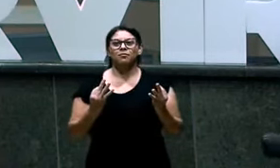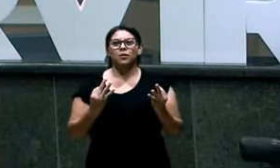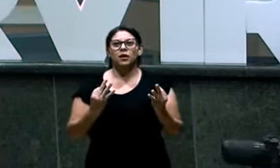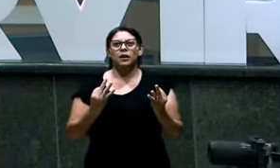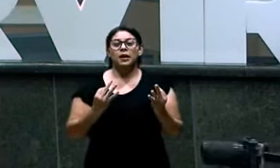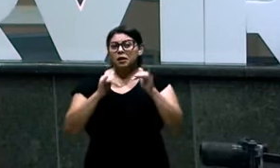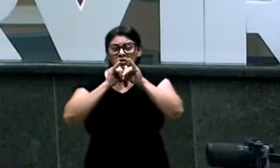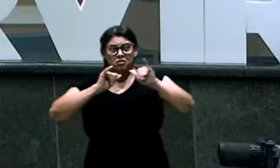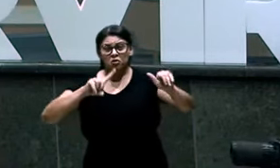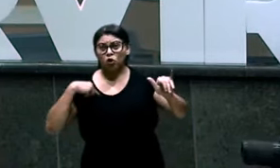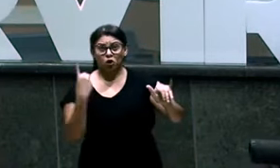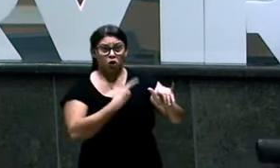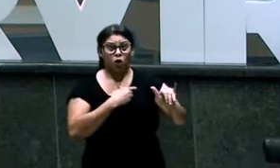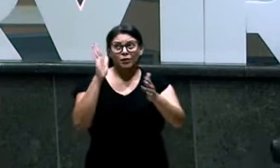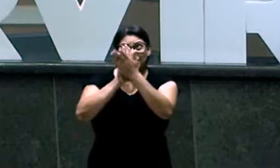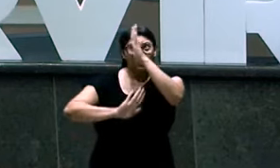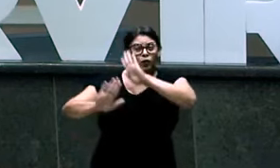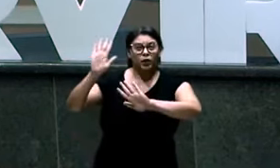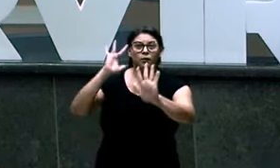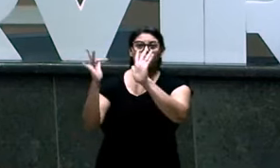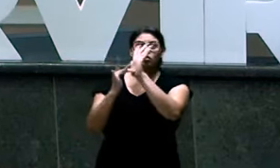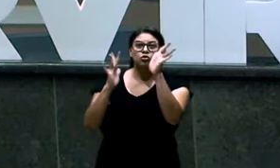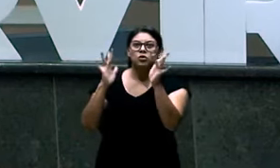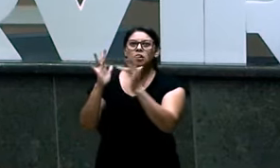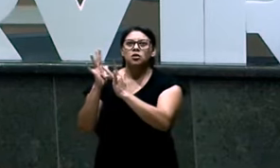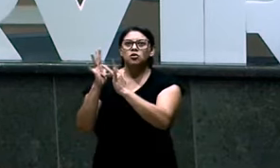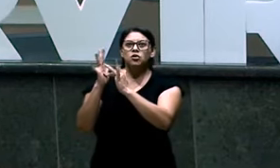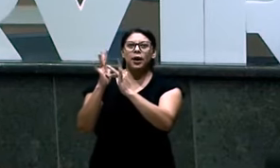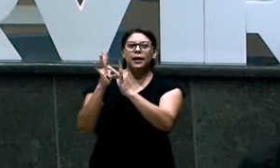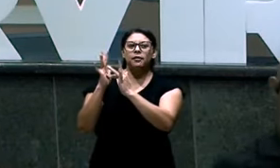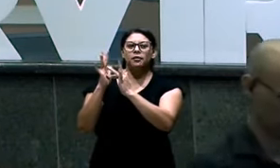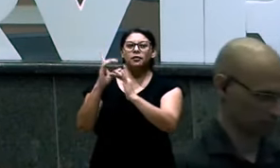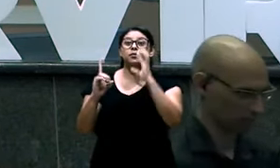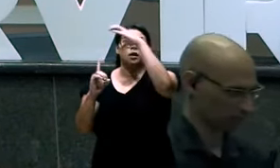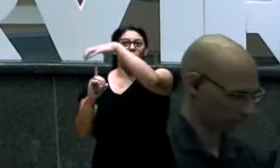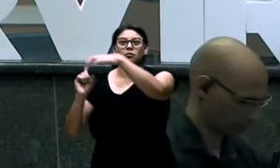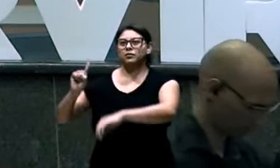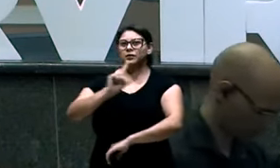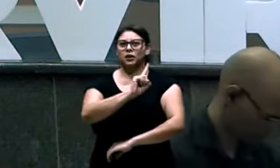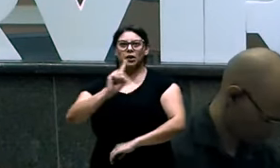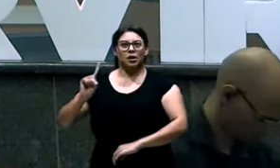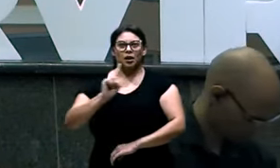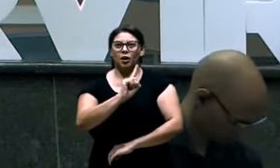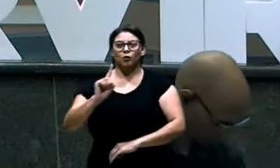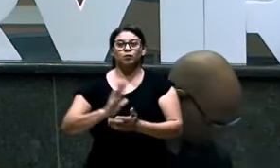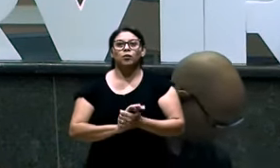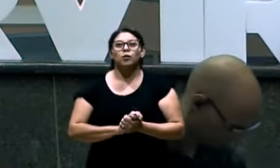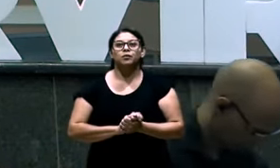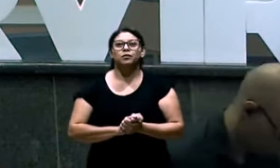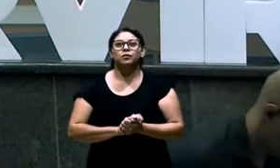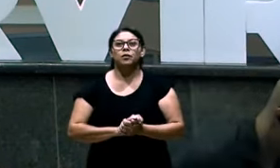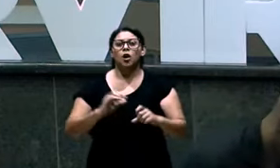Jesus. Ele também não iria dizer que nós, essa noite, recebemos curas e milagres. Não. O Lucas também não